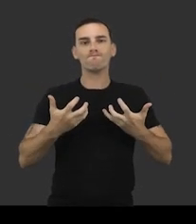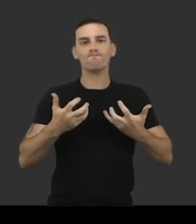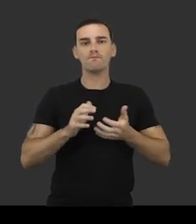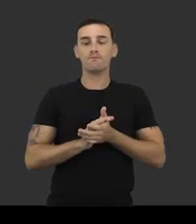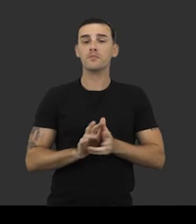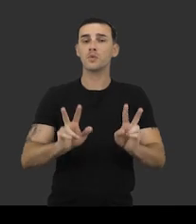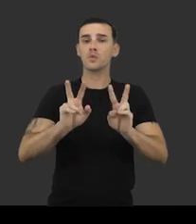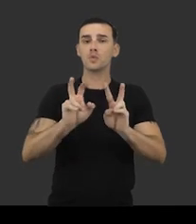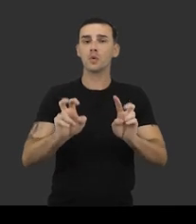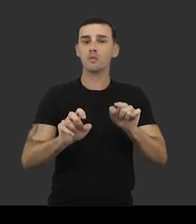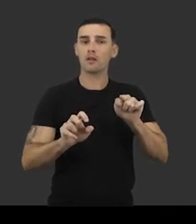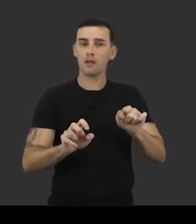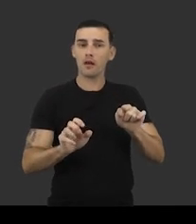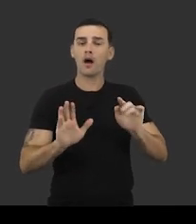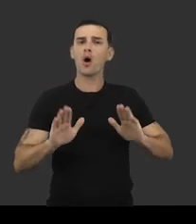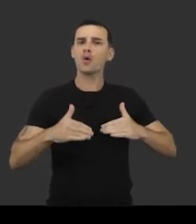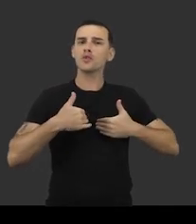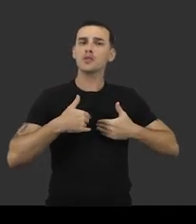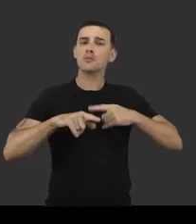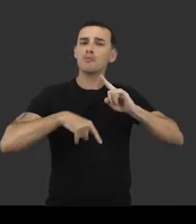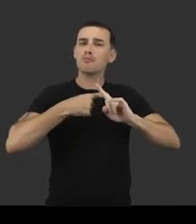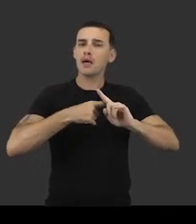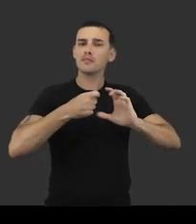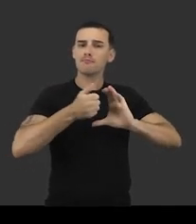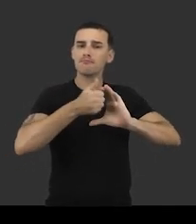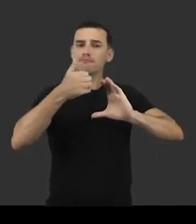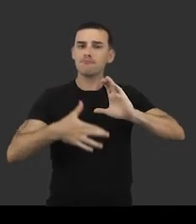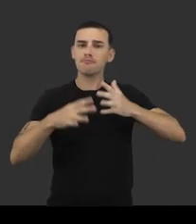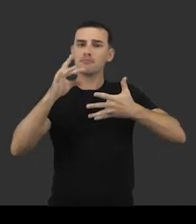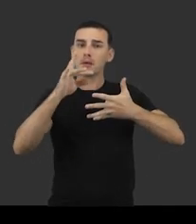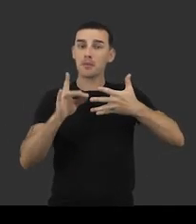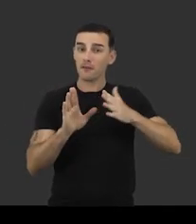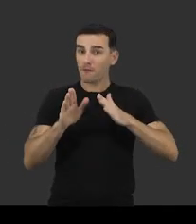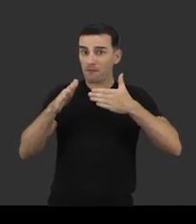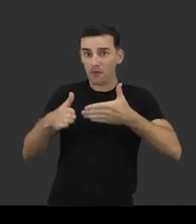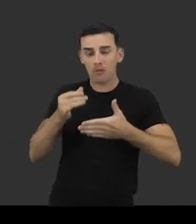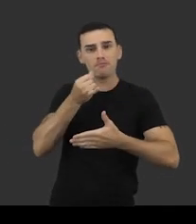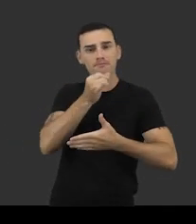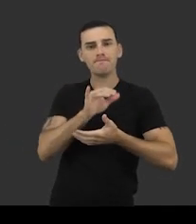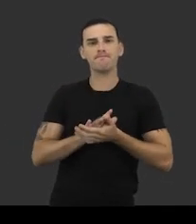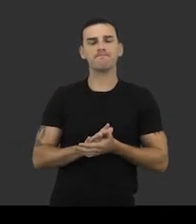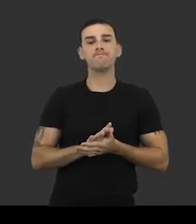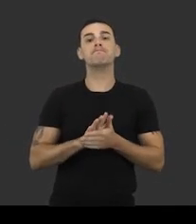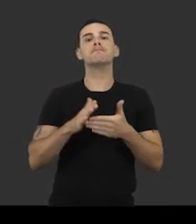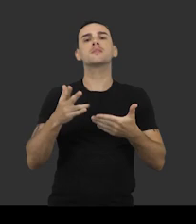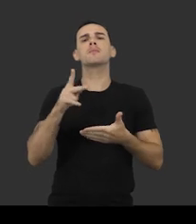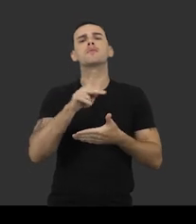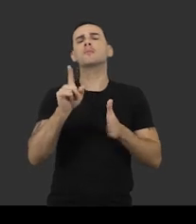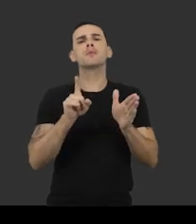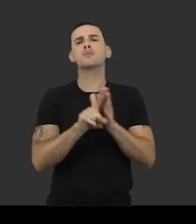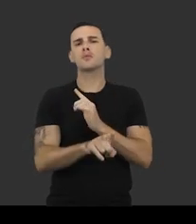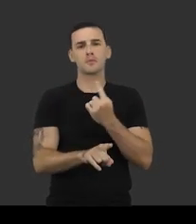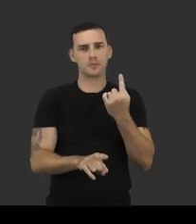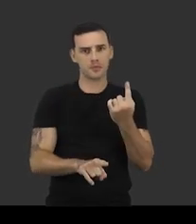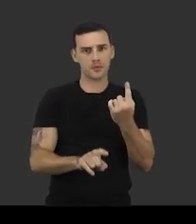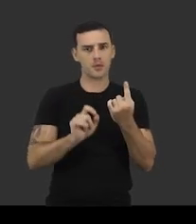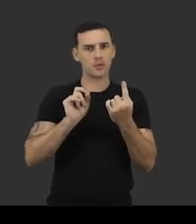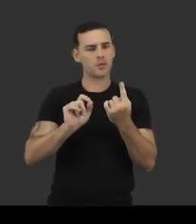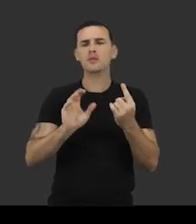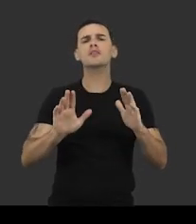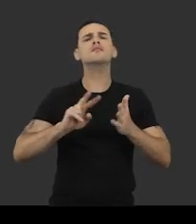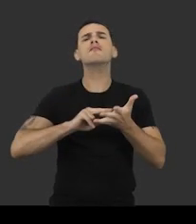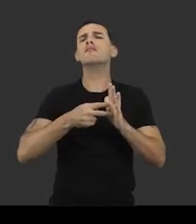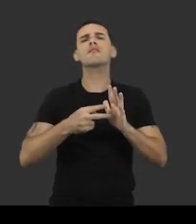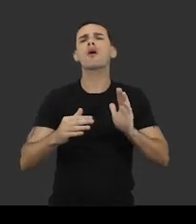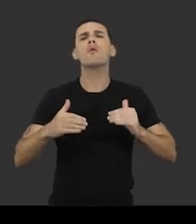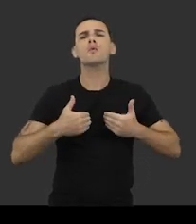estar falando sobre o autismo e suas peculiaridades na odontologia. Professora, então vamos para a primeira pergunta. O que é o